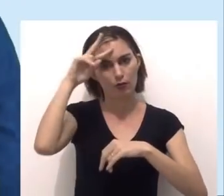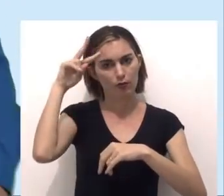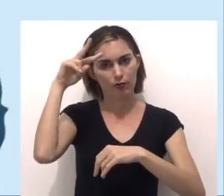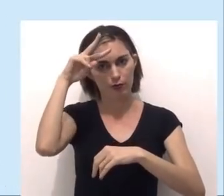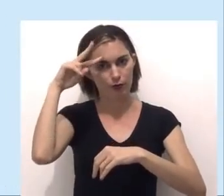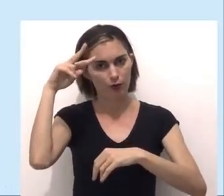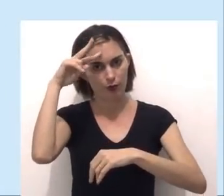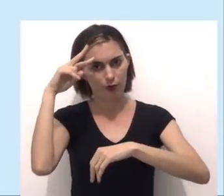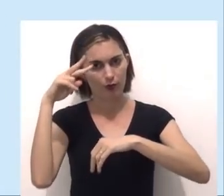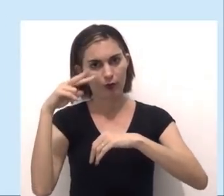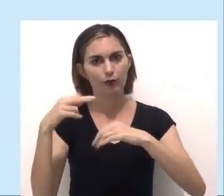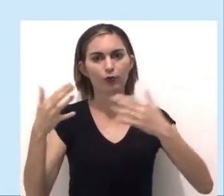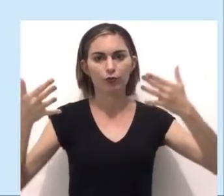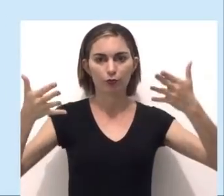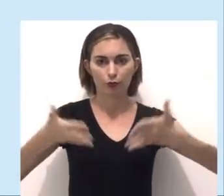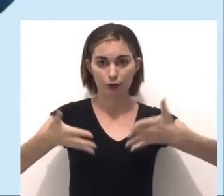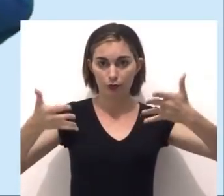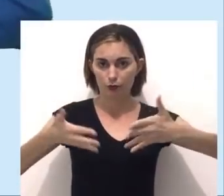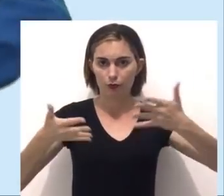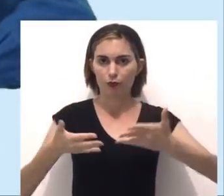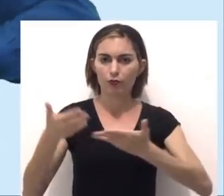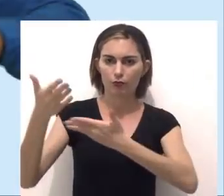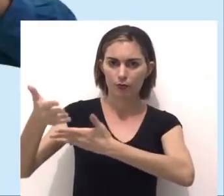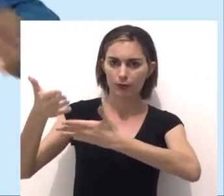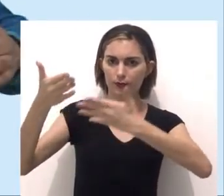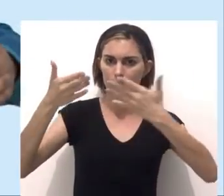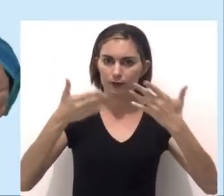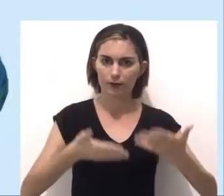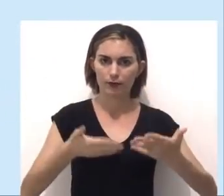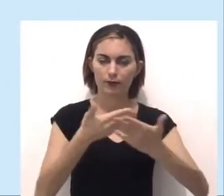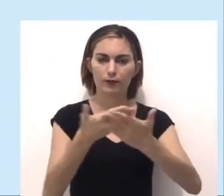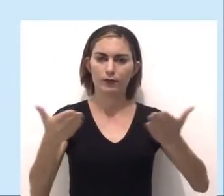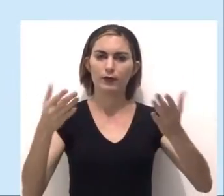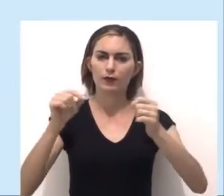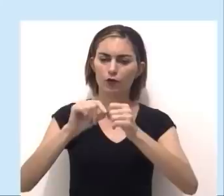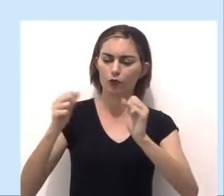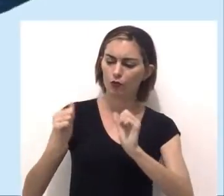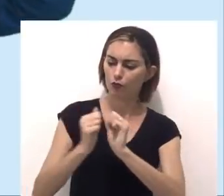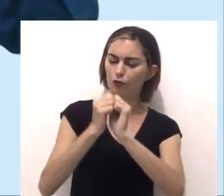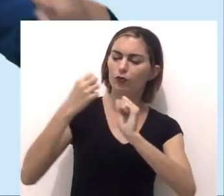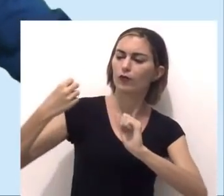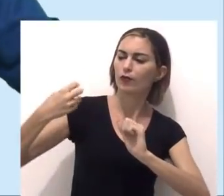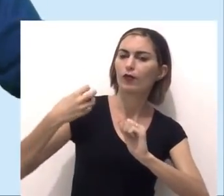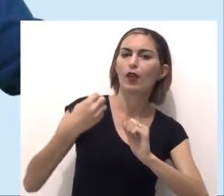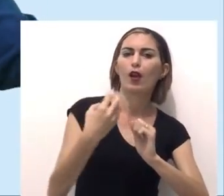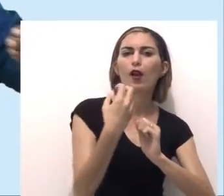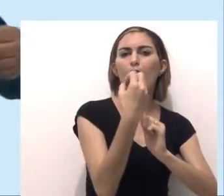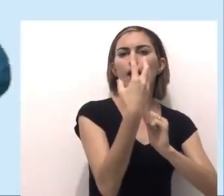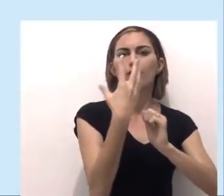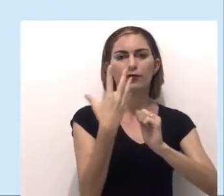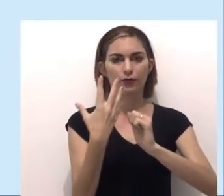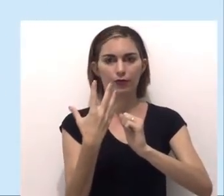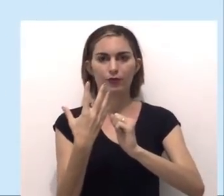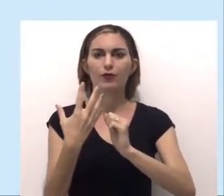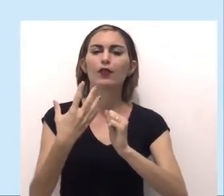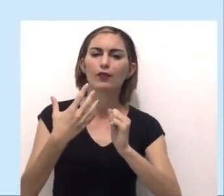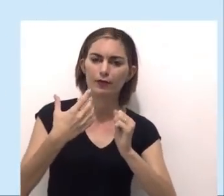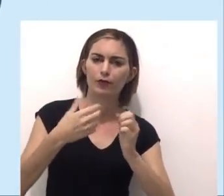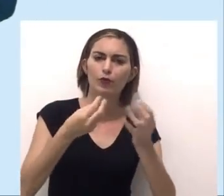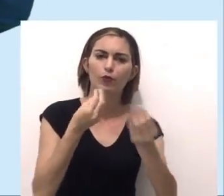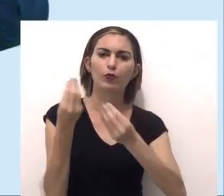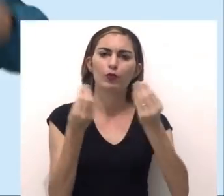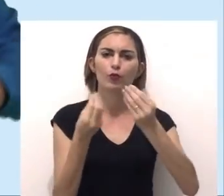de História. Hoje eu vos convido a fazer uma viagem, não é isso?